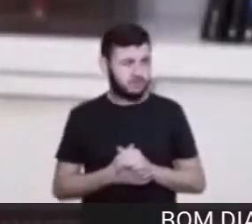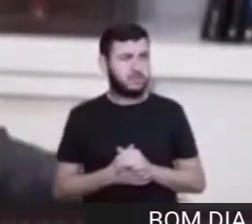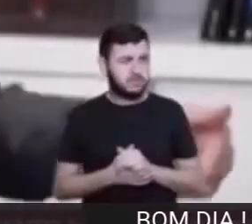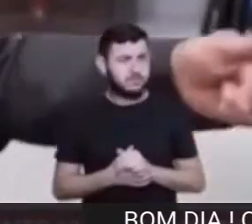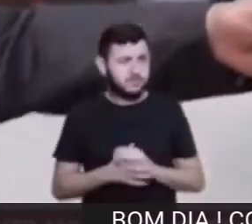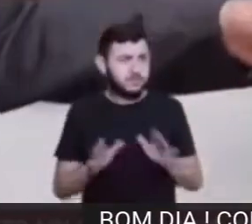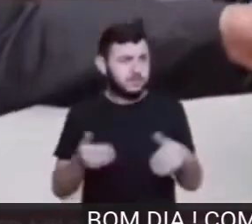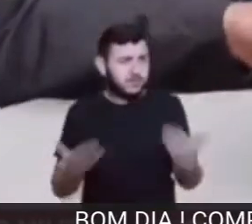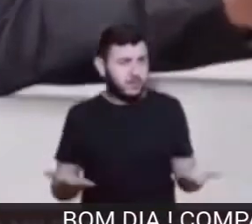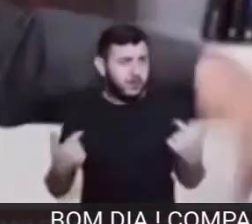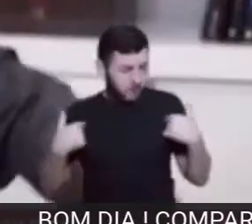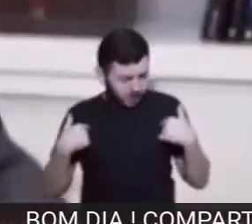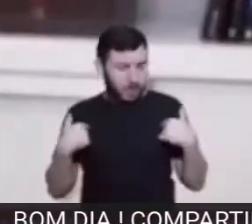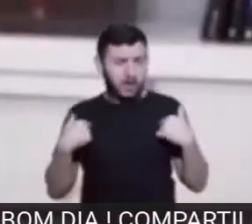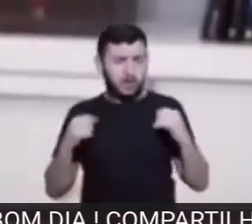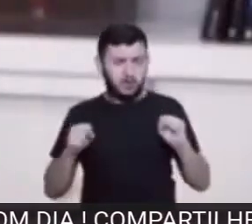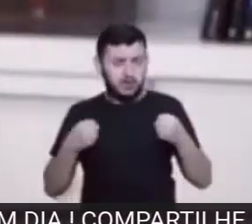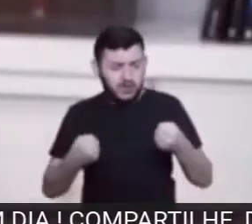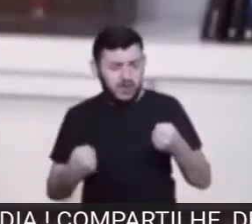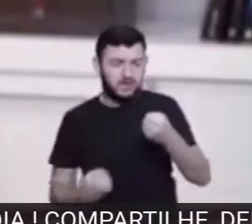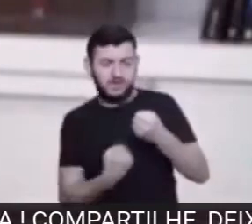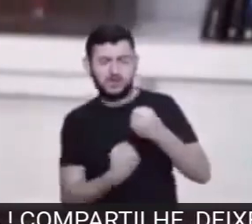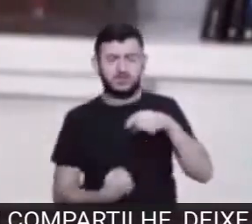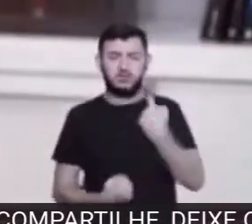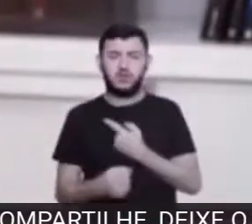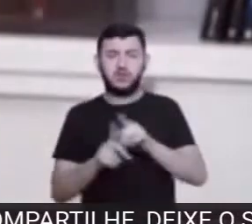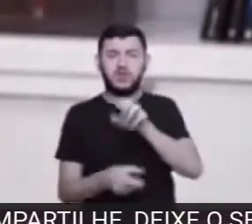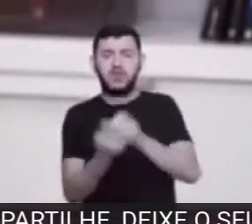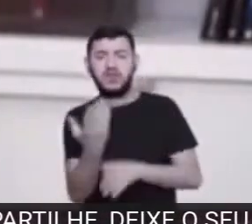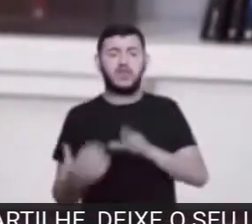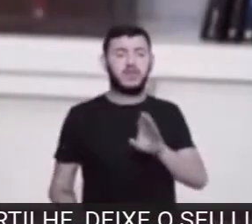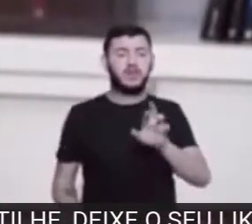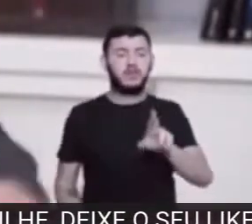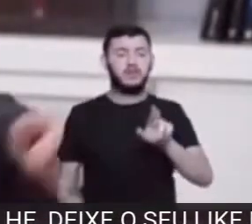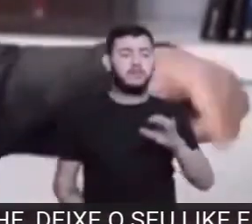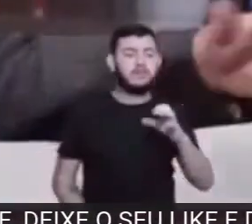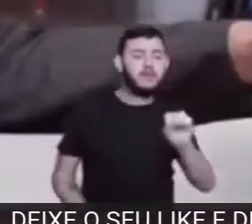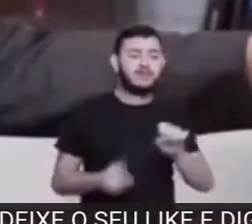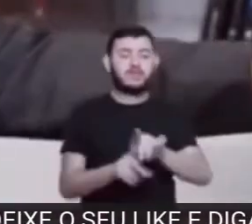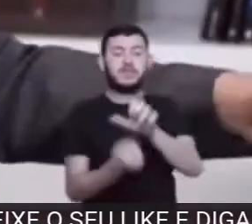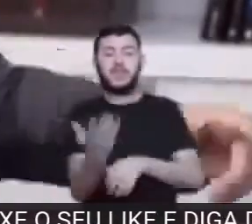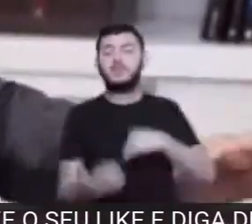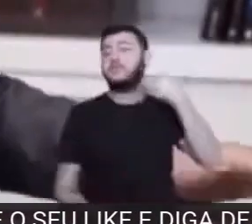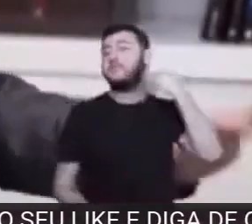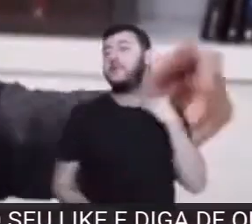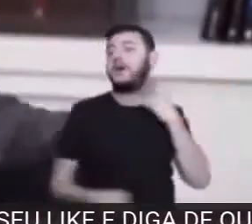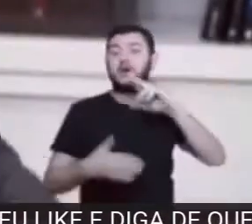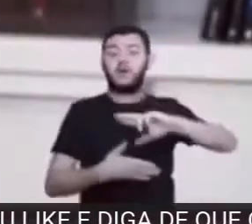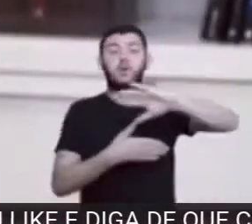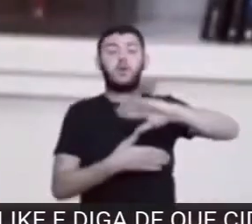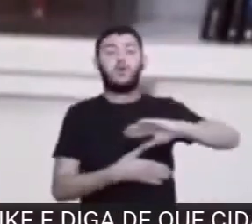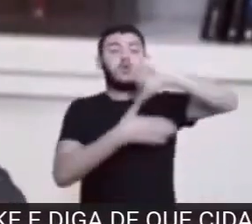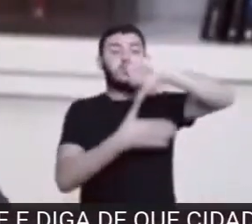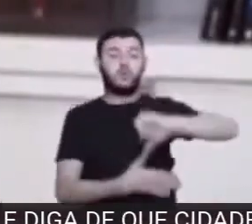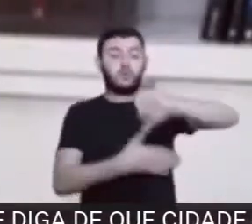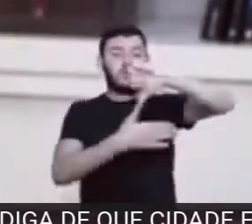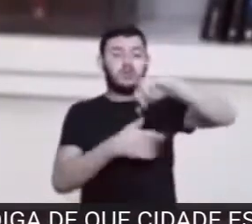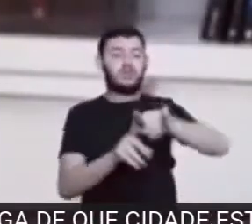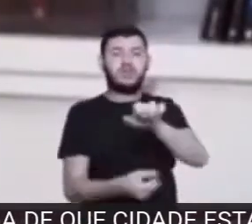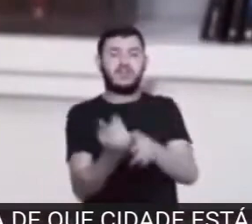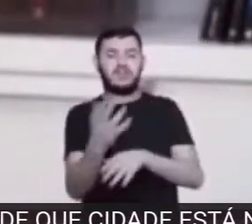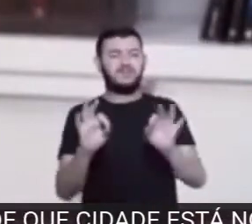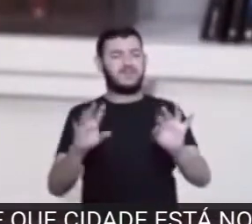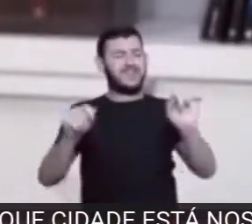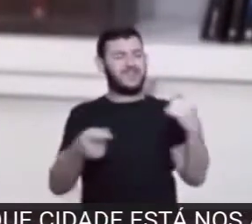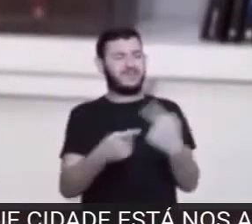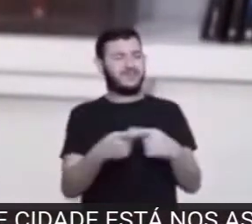eu defendia que a gente criasse o Banco dos BRICS, foi criado o Banco Sul-Americano. Acho que nós não chegamos a criar porque a burocracia atrapalha um pouco